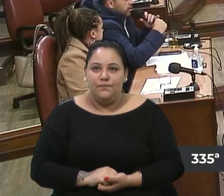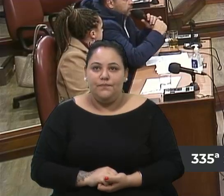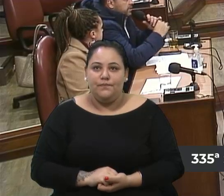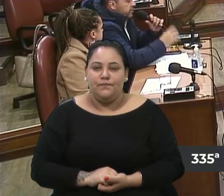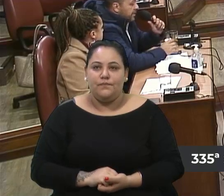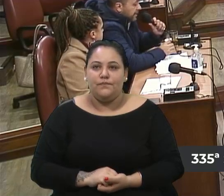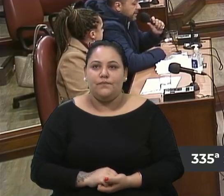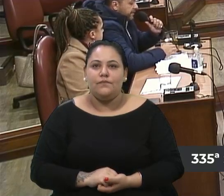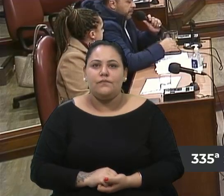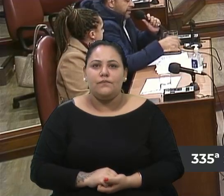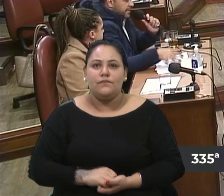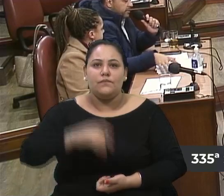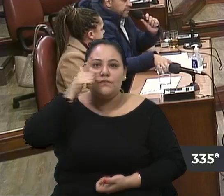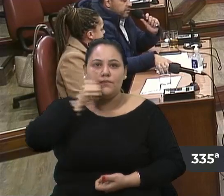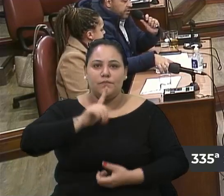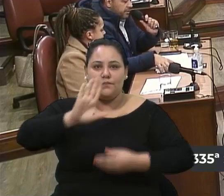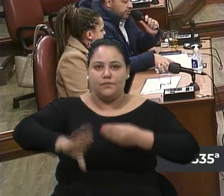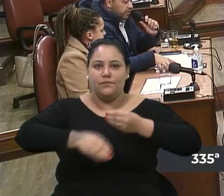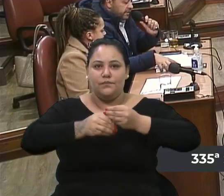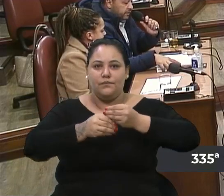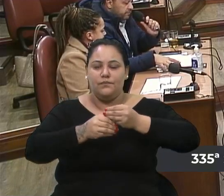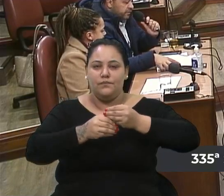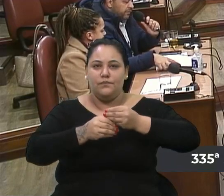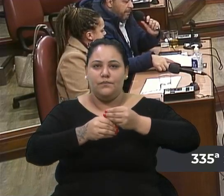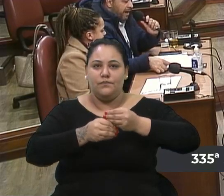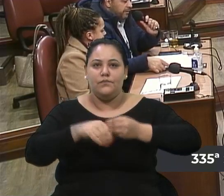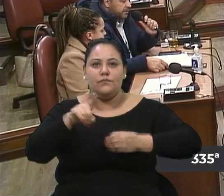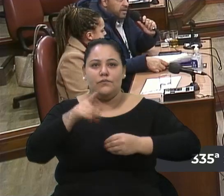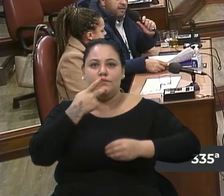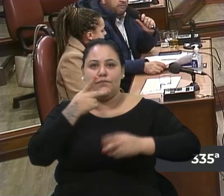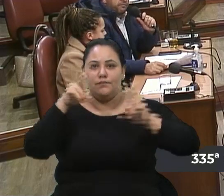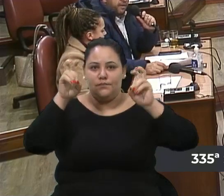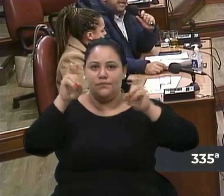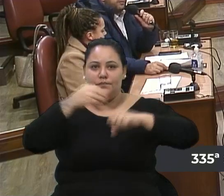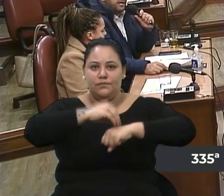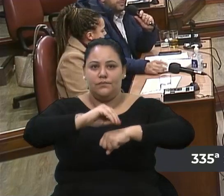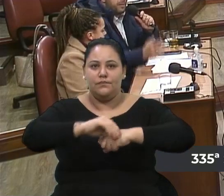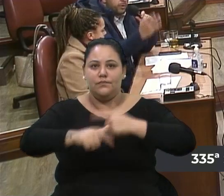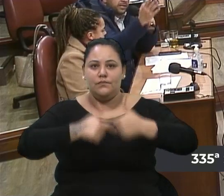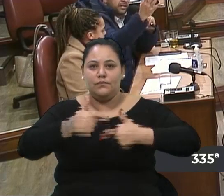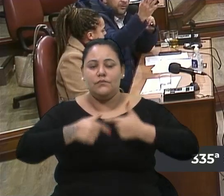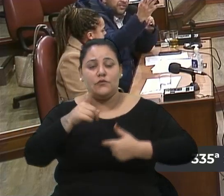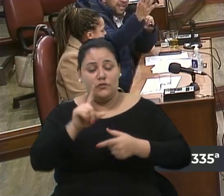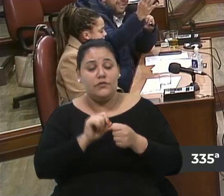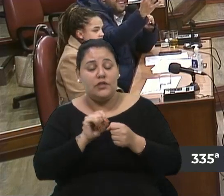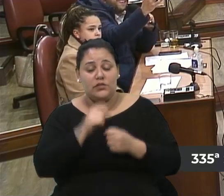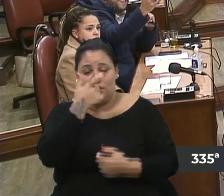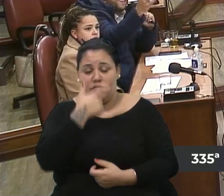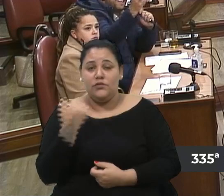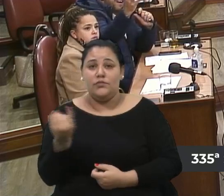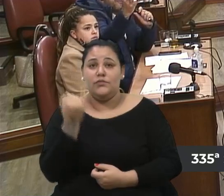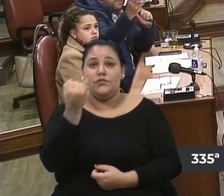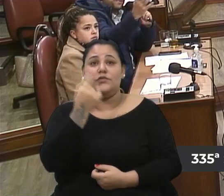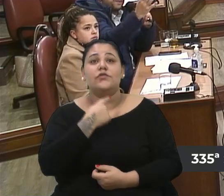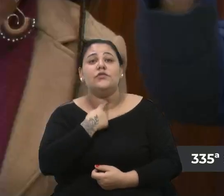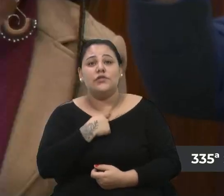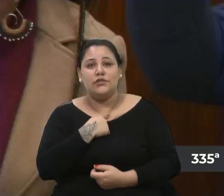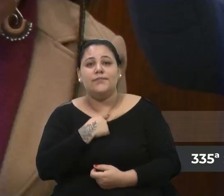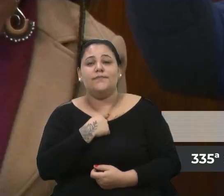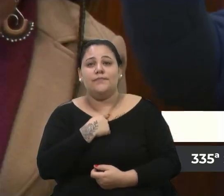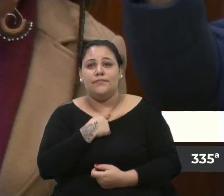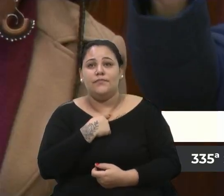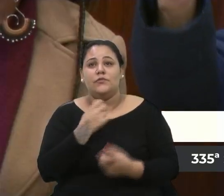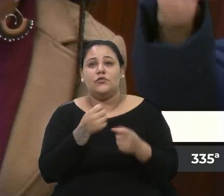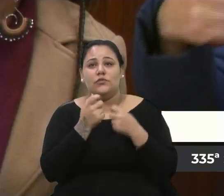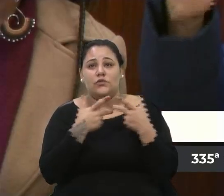Vereadora Rose, a senhora traz tema aí das suas indicações, do seu trabalho que a senhora tem feito, e acho bem importante, gostei, algumas coisas é bacana